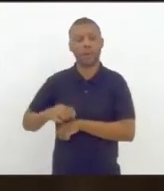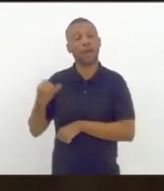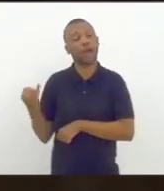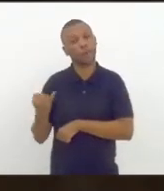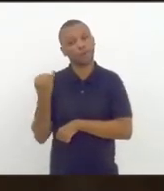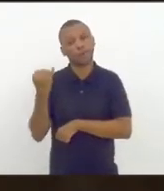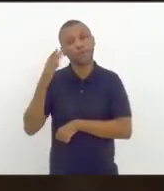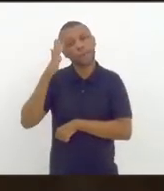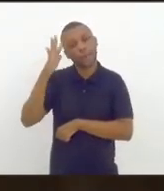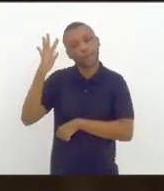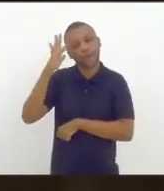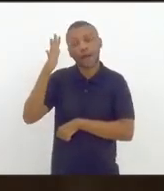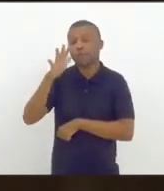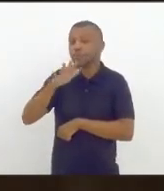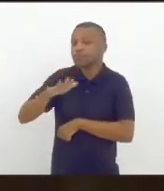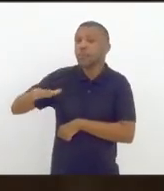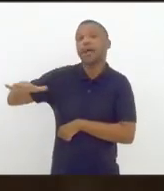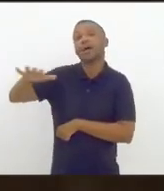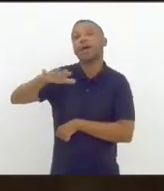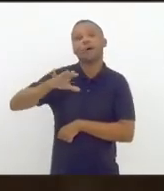se pensar para o conjunto